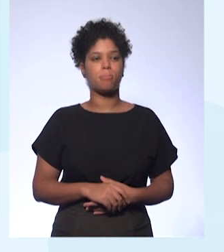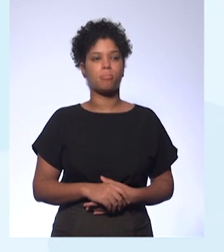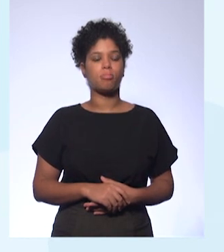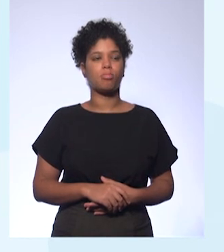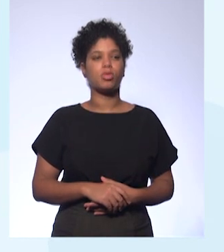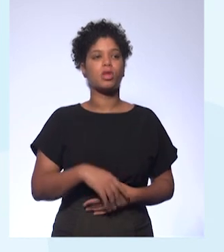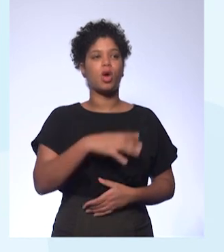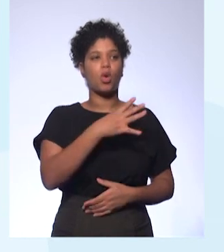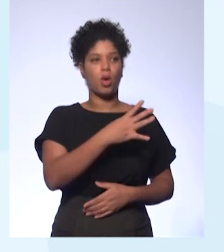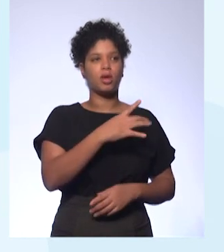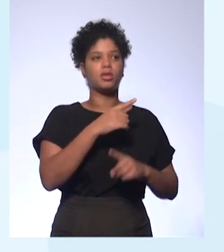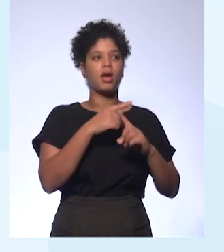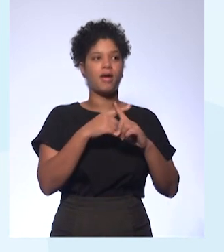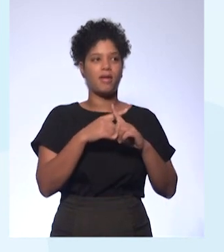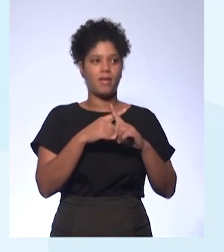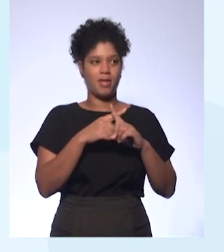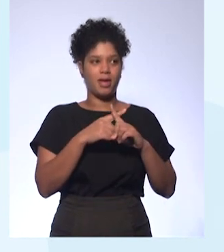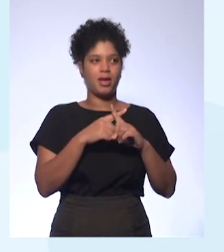4 vezes